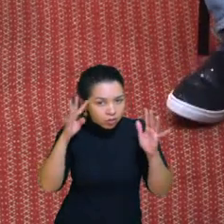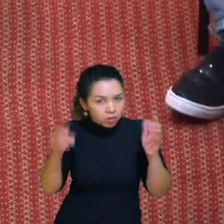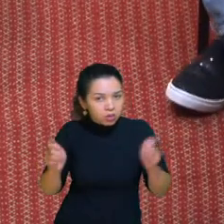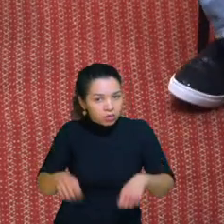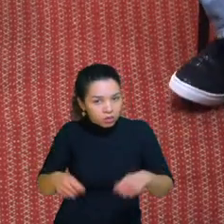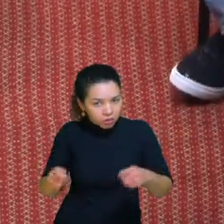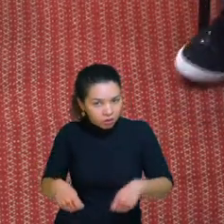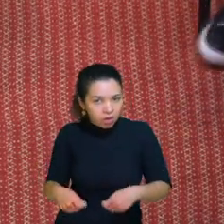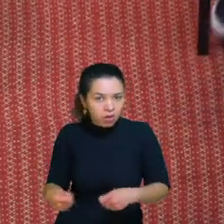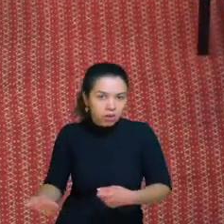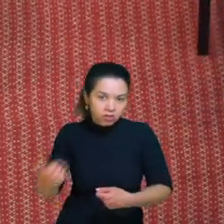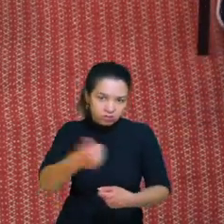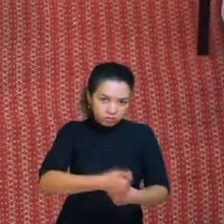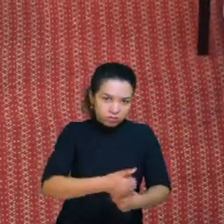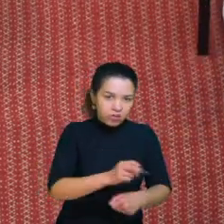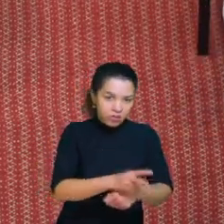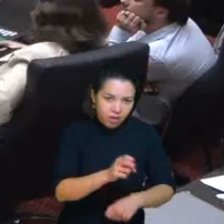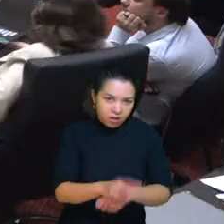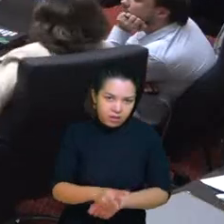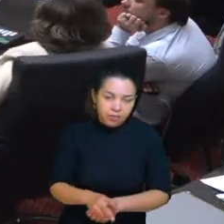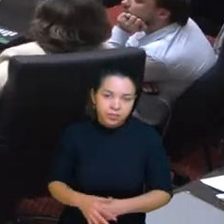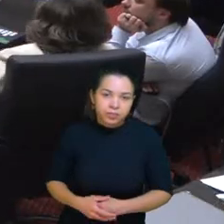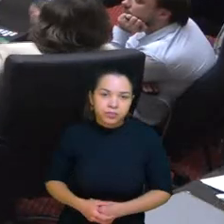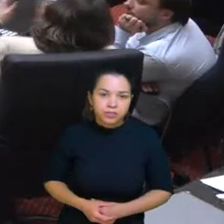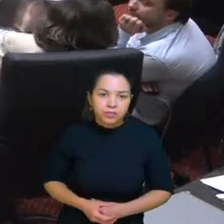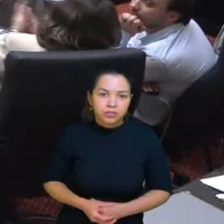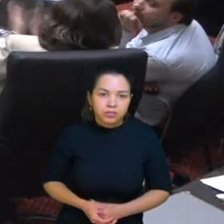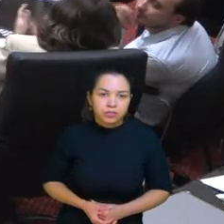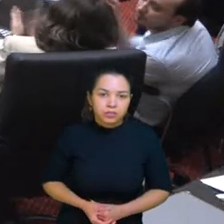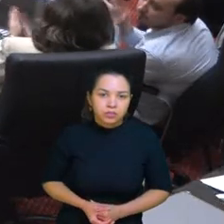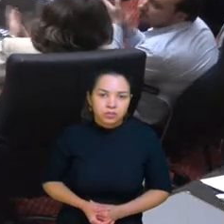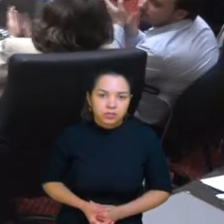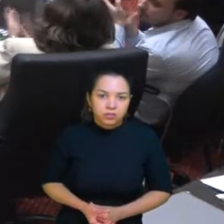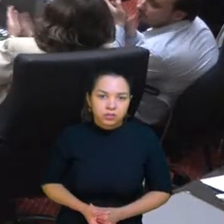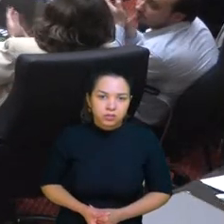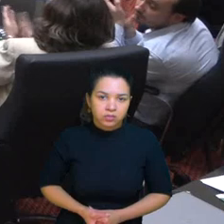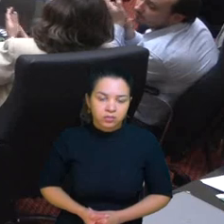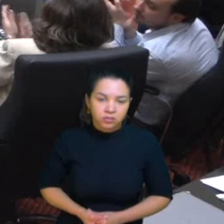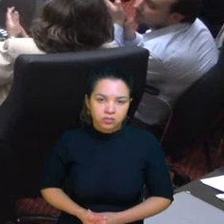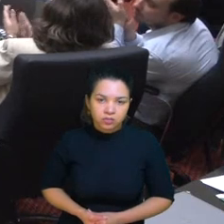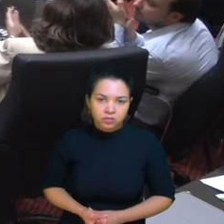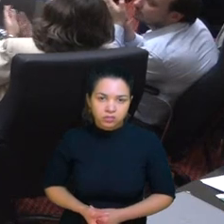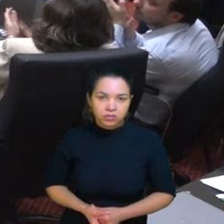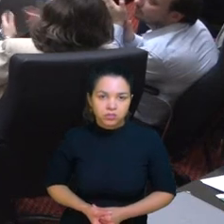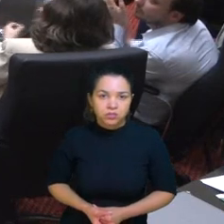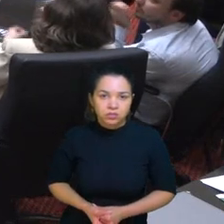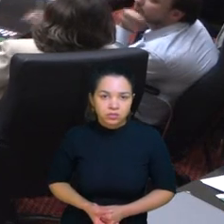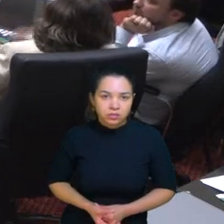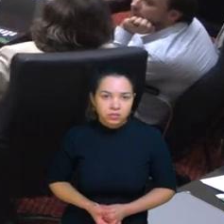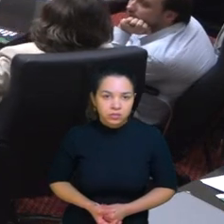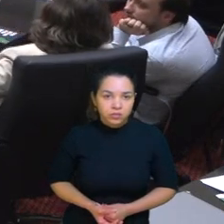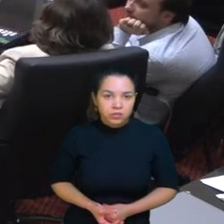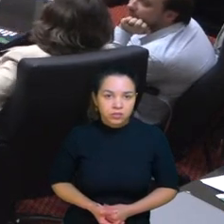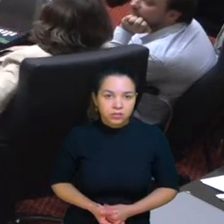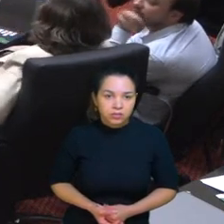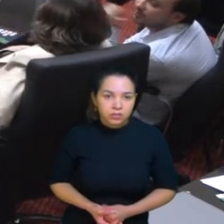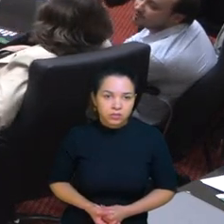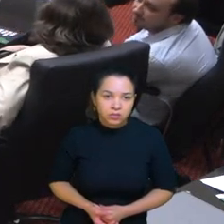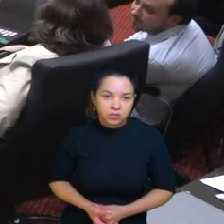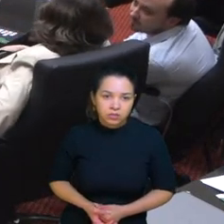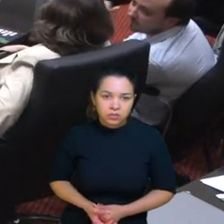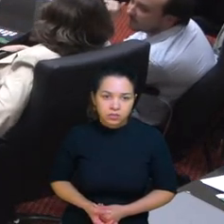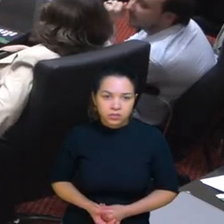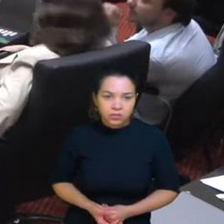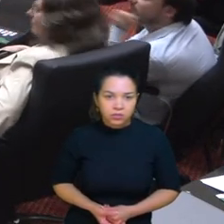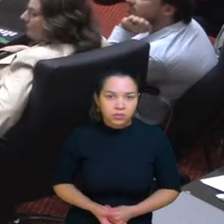nessas vagas Obrigado Professor pois não Amilton